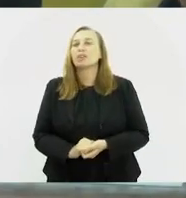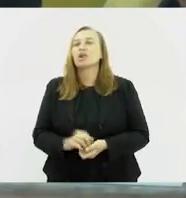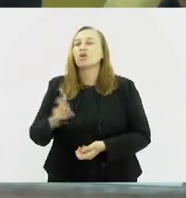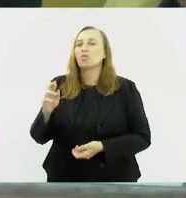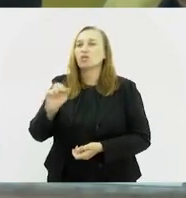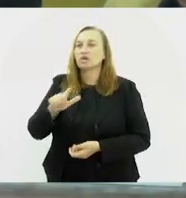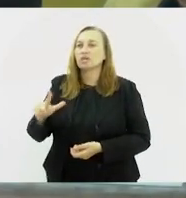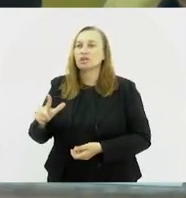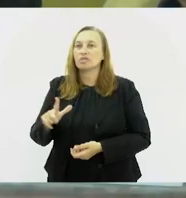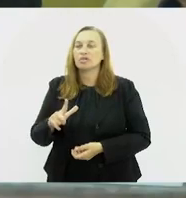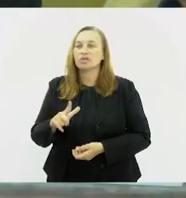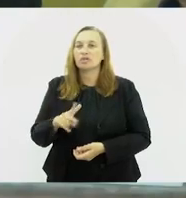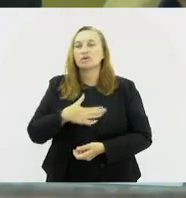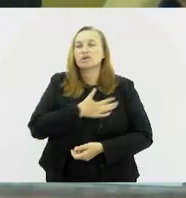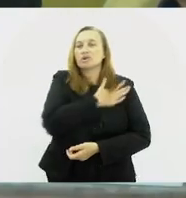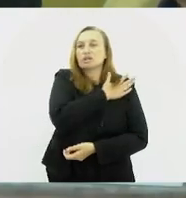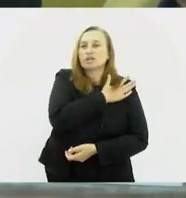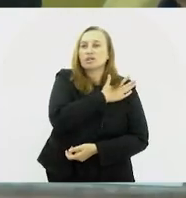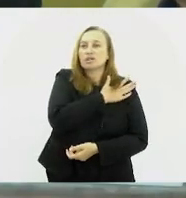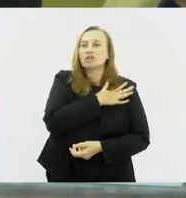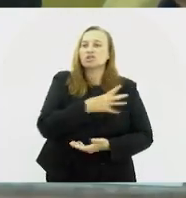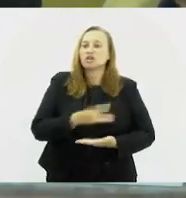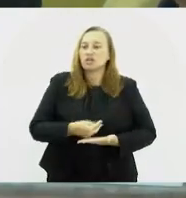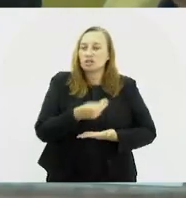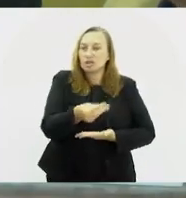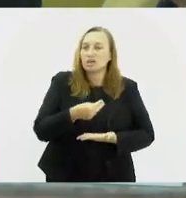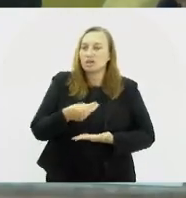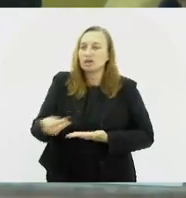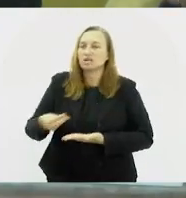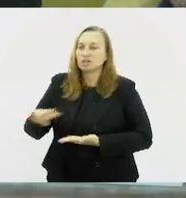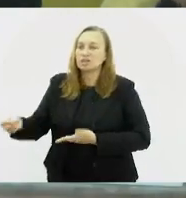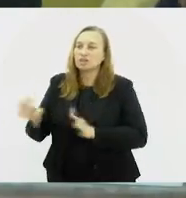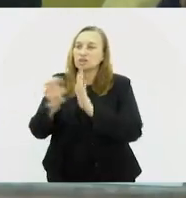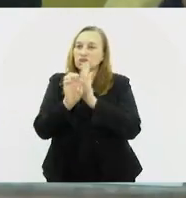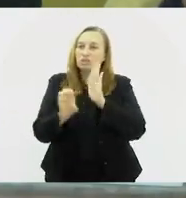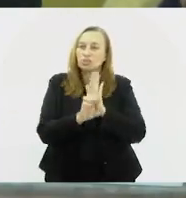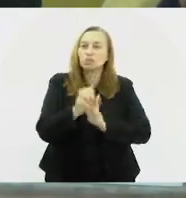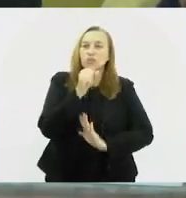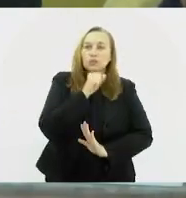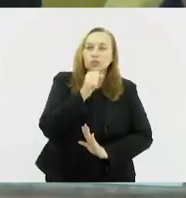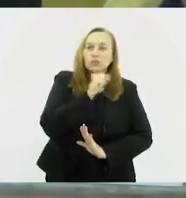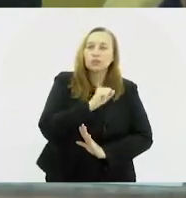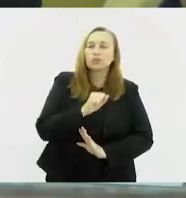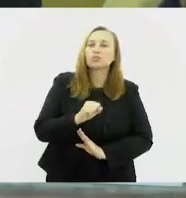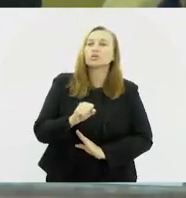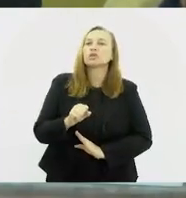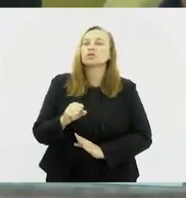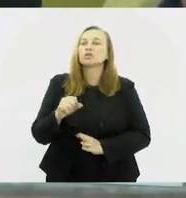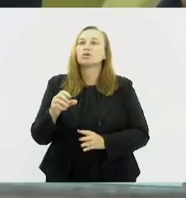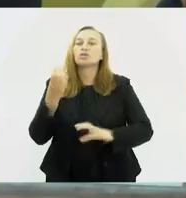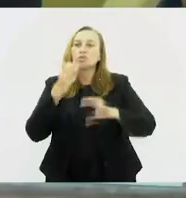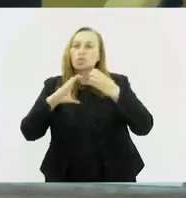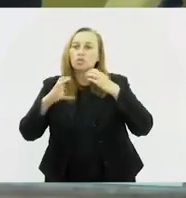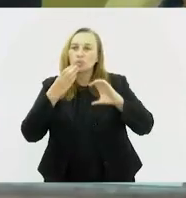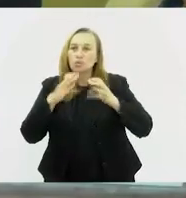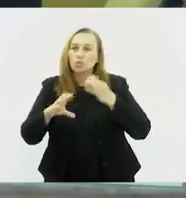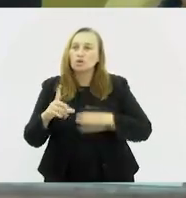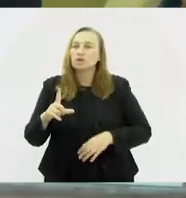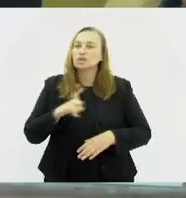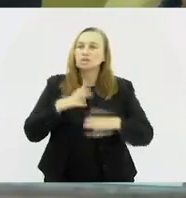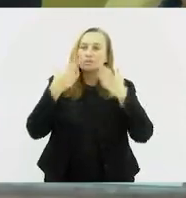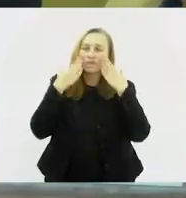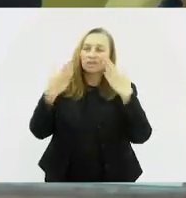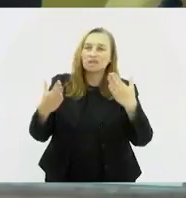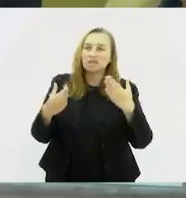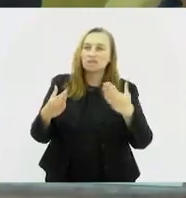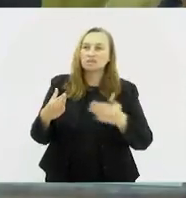quase 5 mil estatutos, porque foi entregue em mãos, juntamente com música, tem uma apresentação da